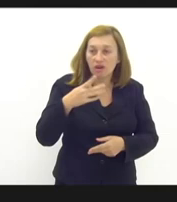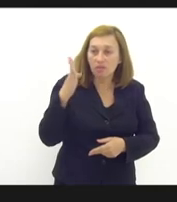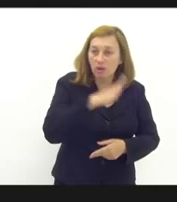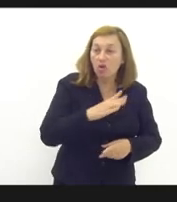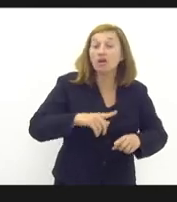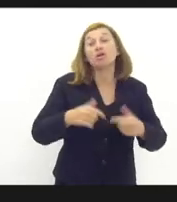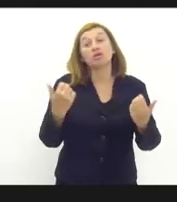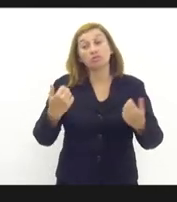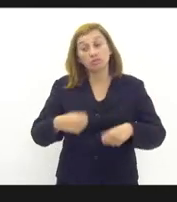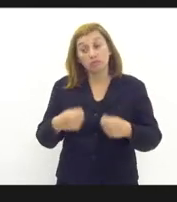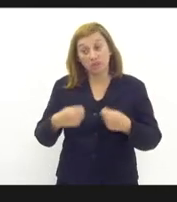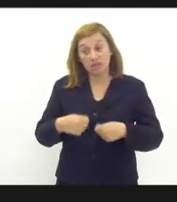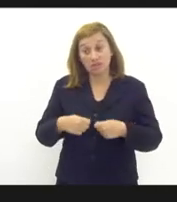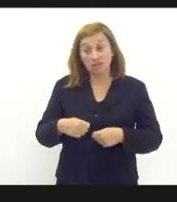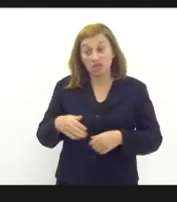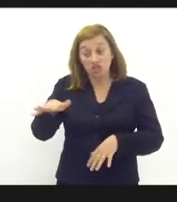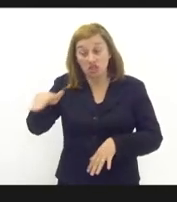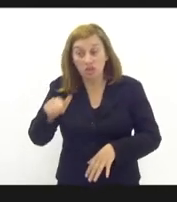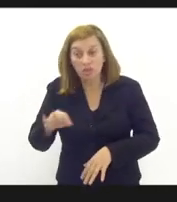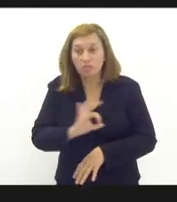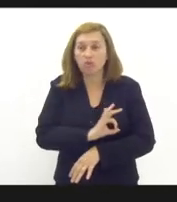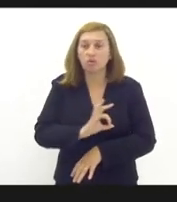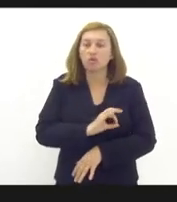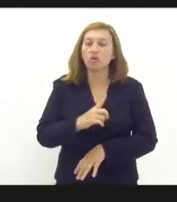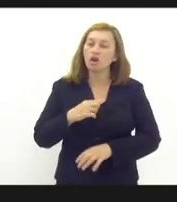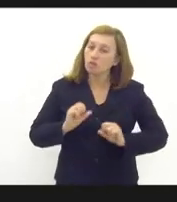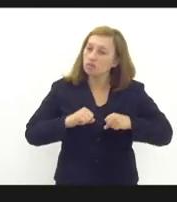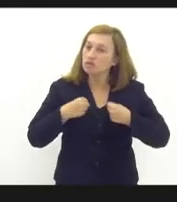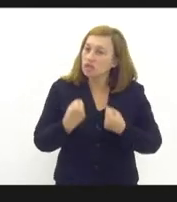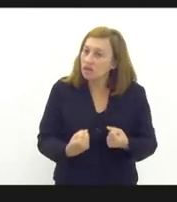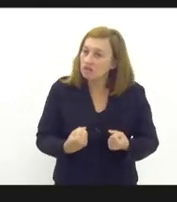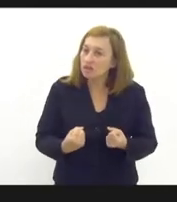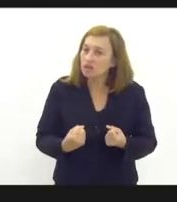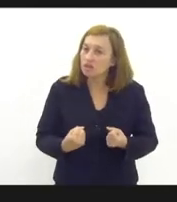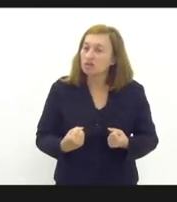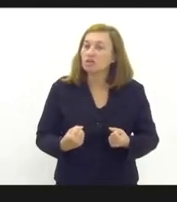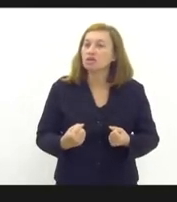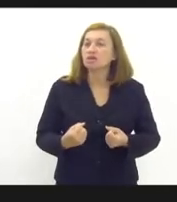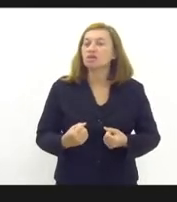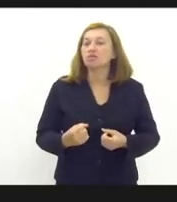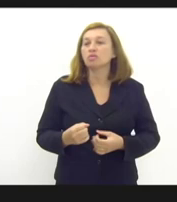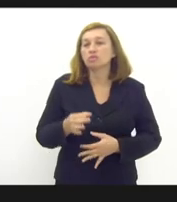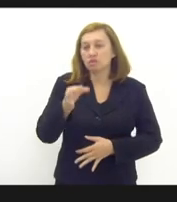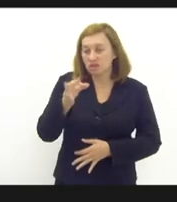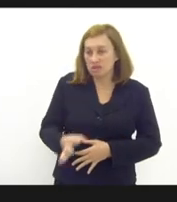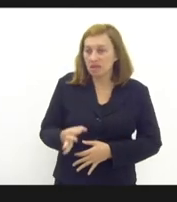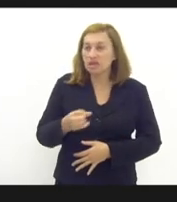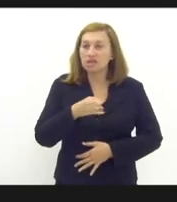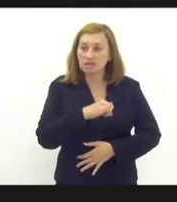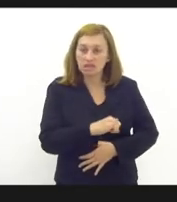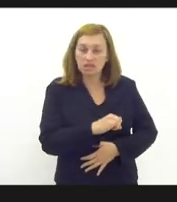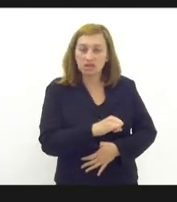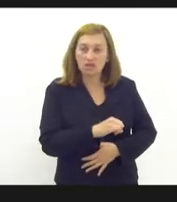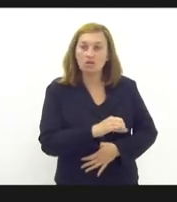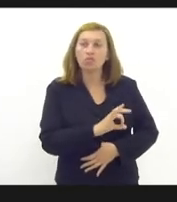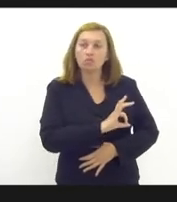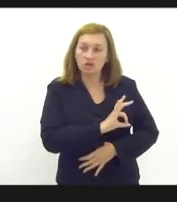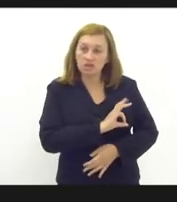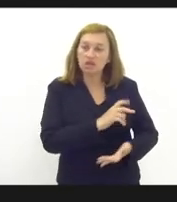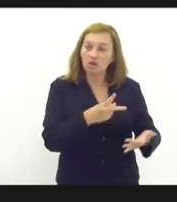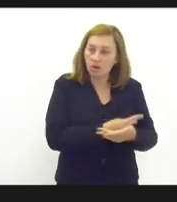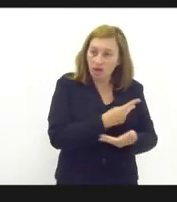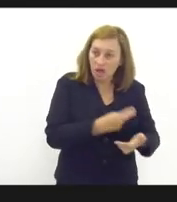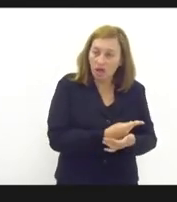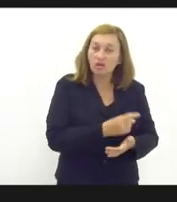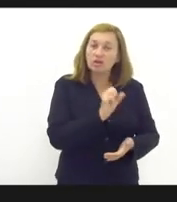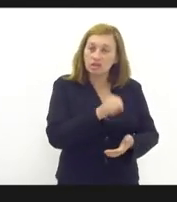precisa é o primeiro a chamar. Então eu estou aqui para ser um defensor daqueles que tiver certo. Se o policial houver algum erro, eu acho que